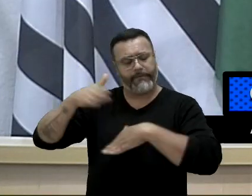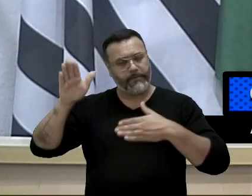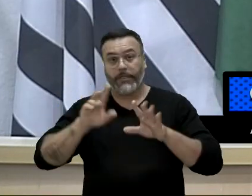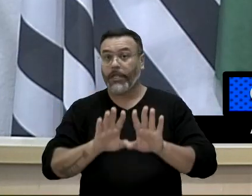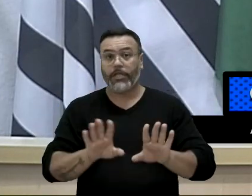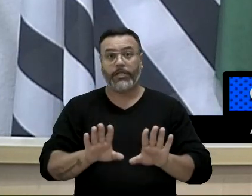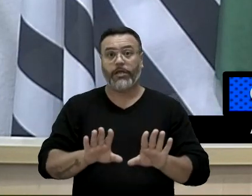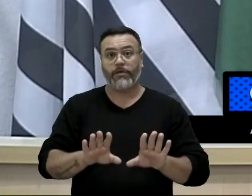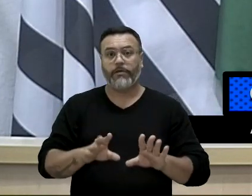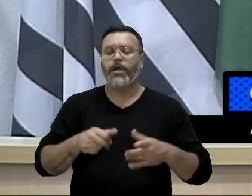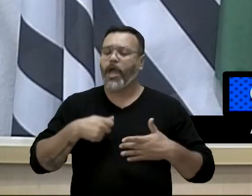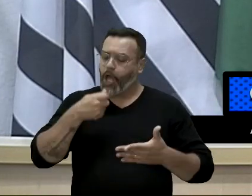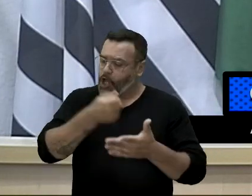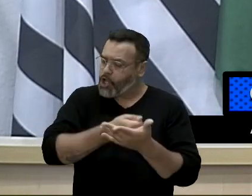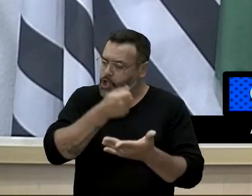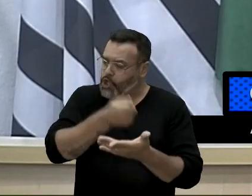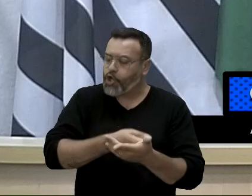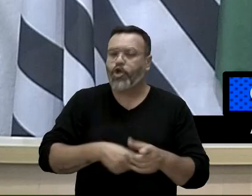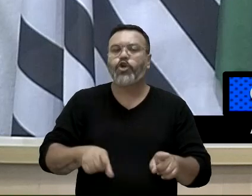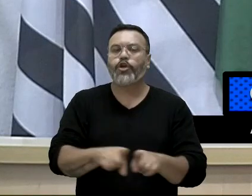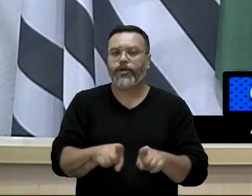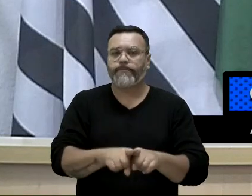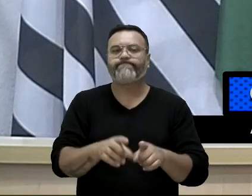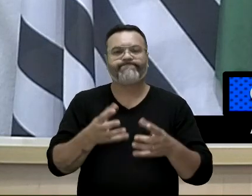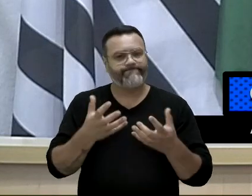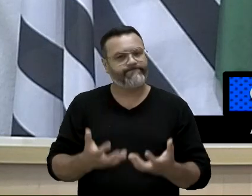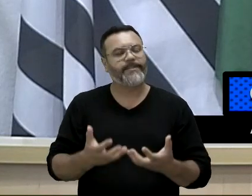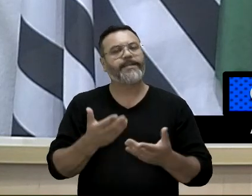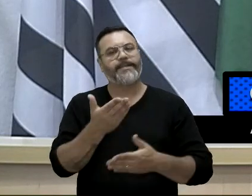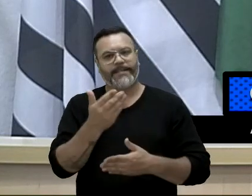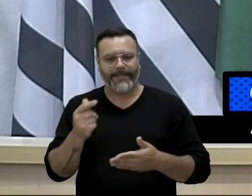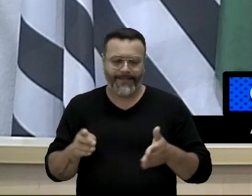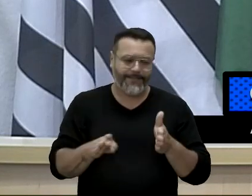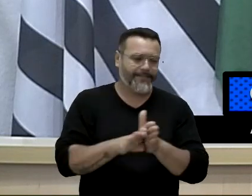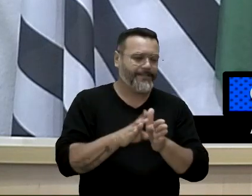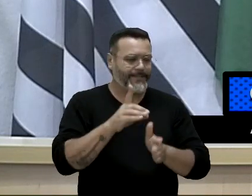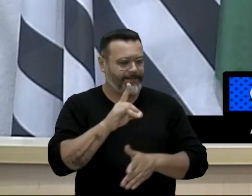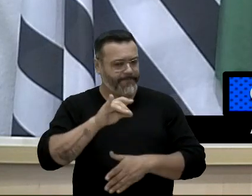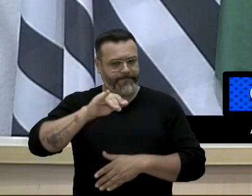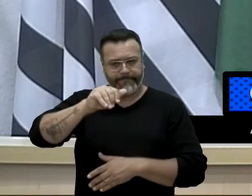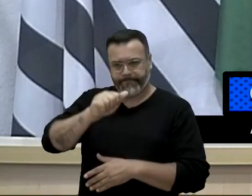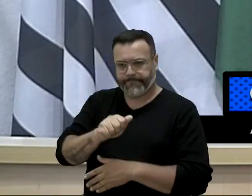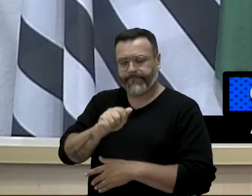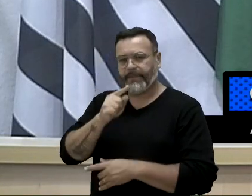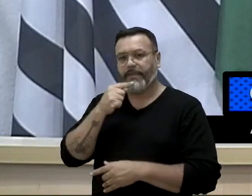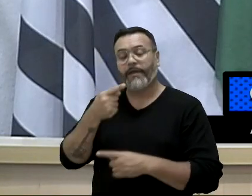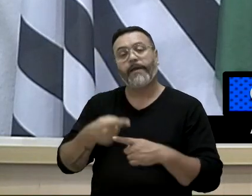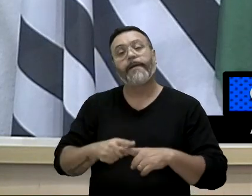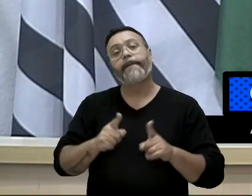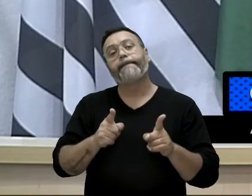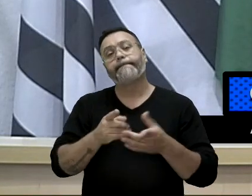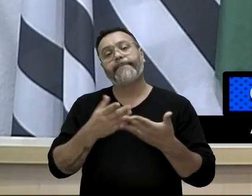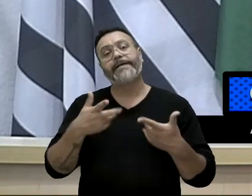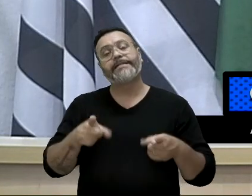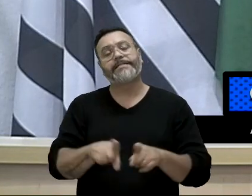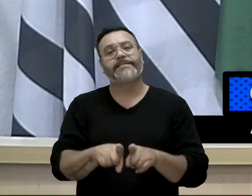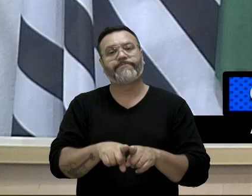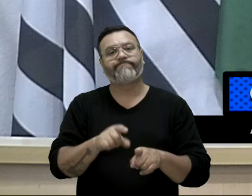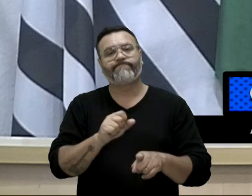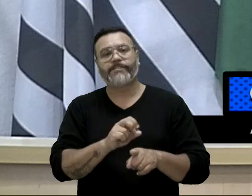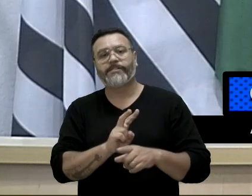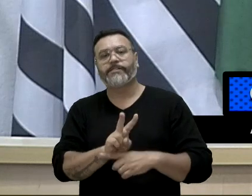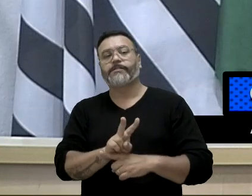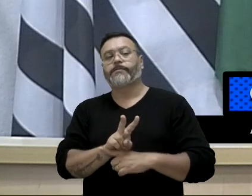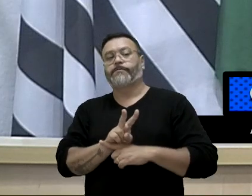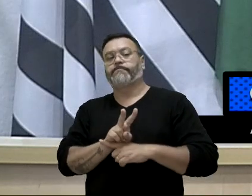eu também luto e também quero muito que a gente chegue nesse dia. Mas eu também fico aqui um pouco na